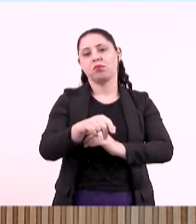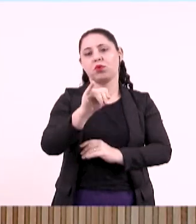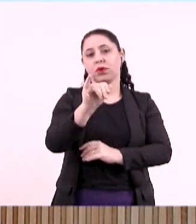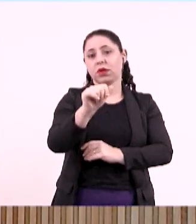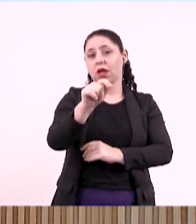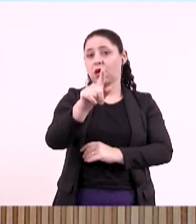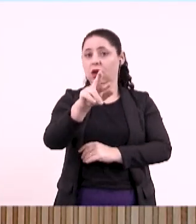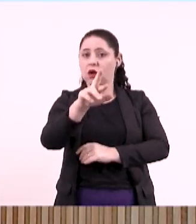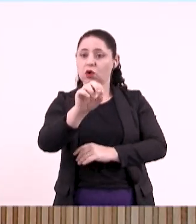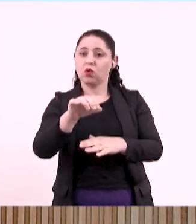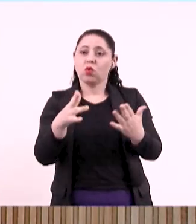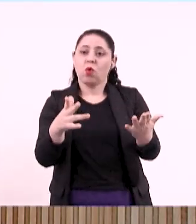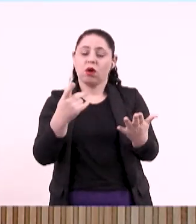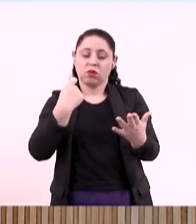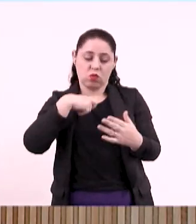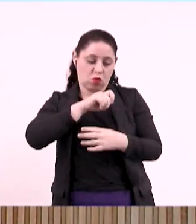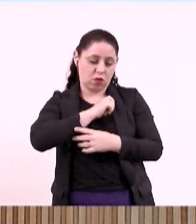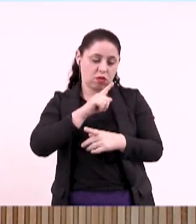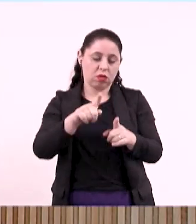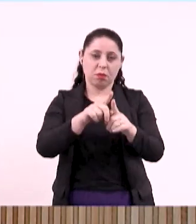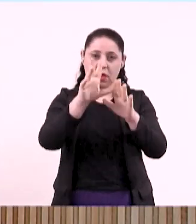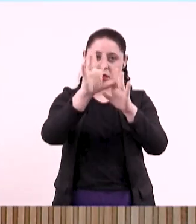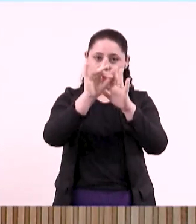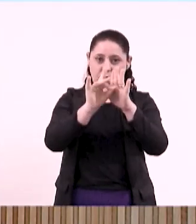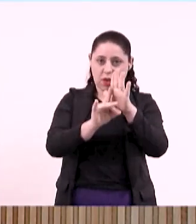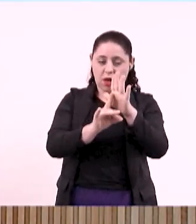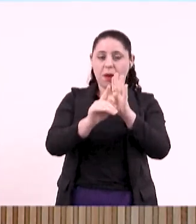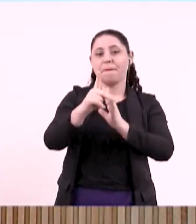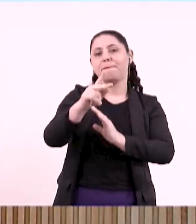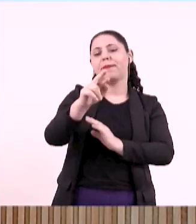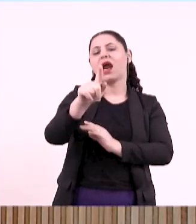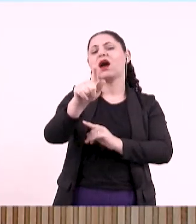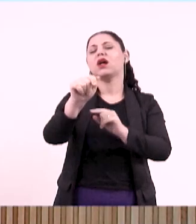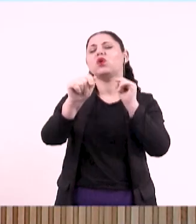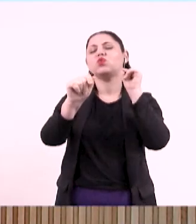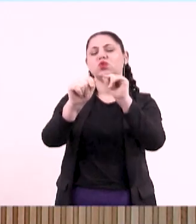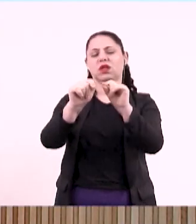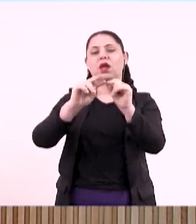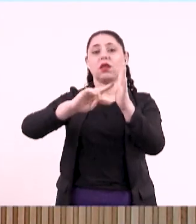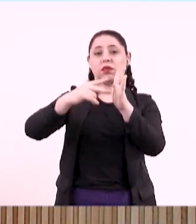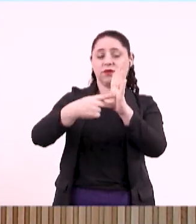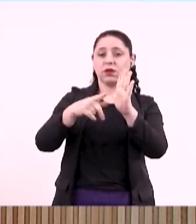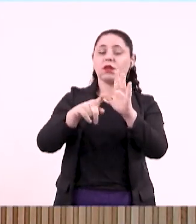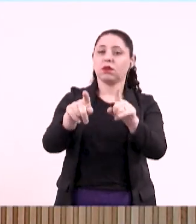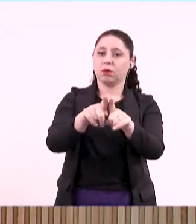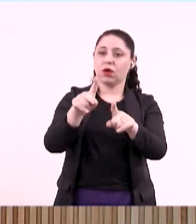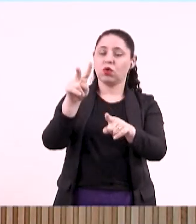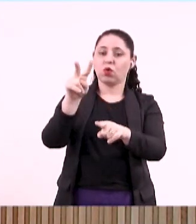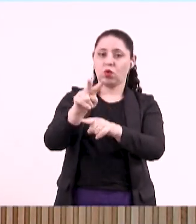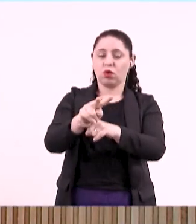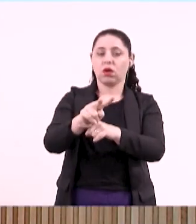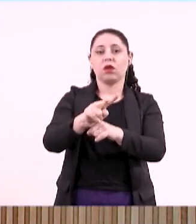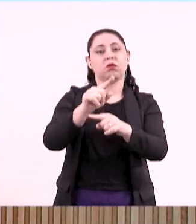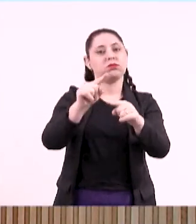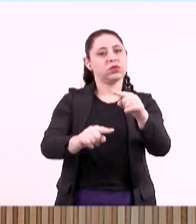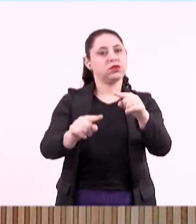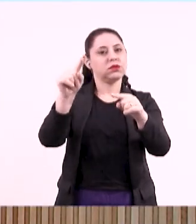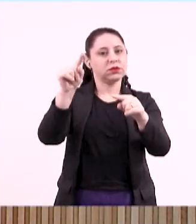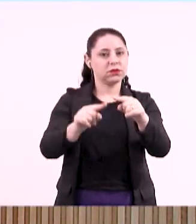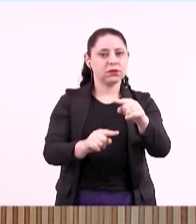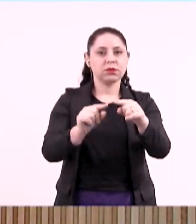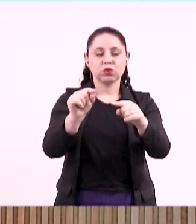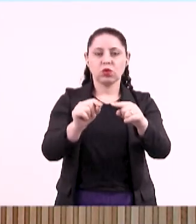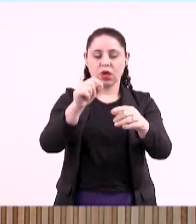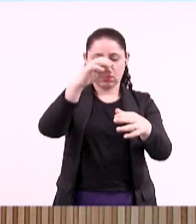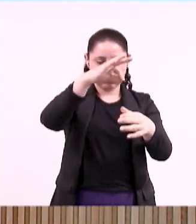nessa fiscalização, atualiza também a definição de praga, o que também impacta na atividade dos fiscais, proíbe